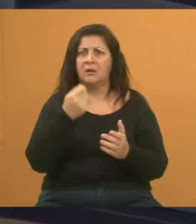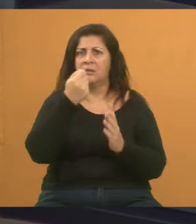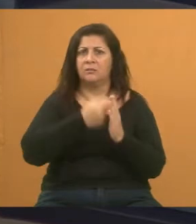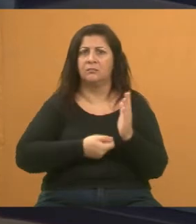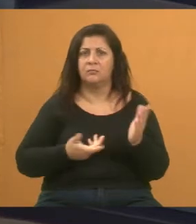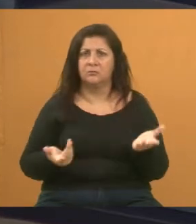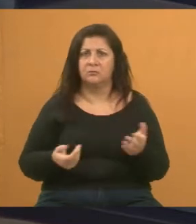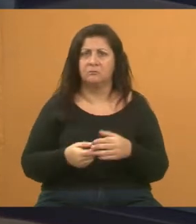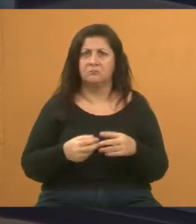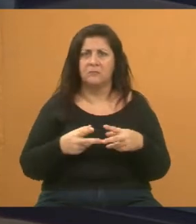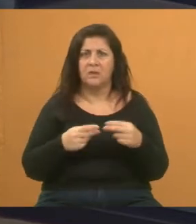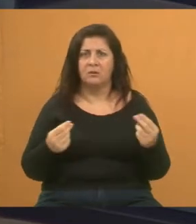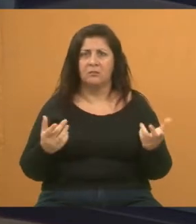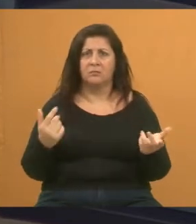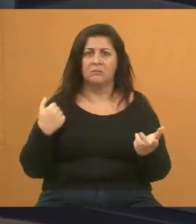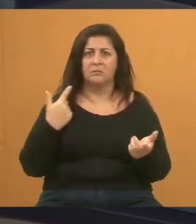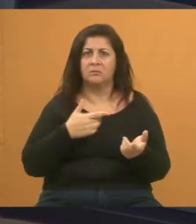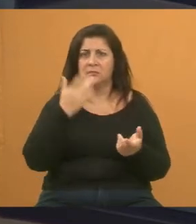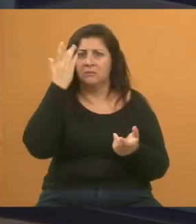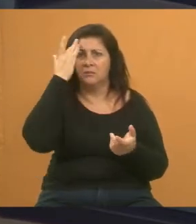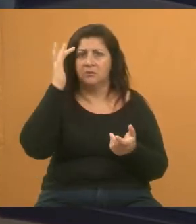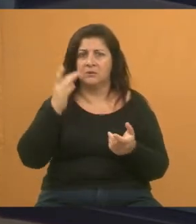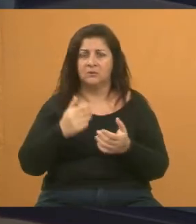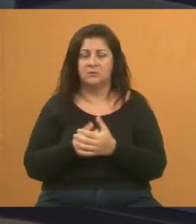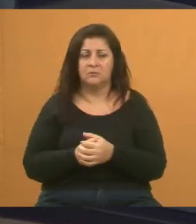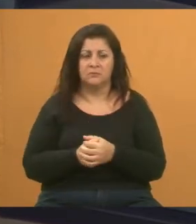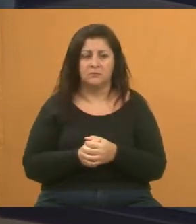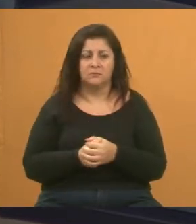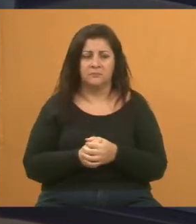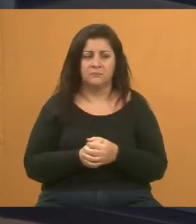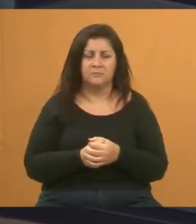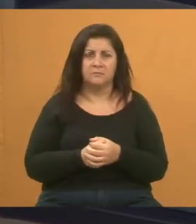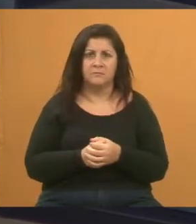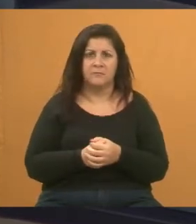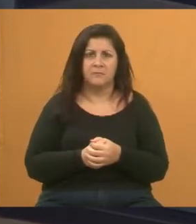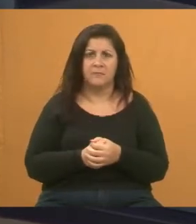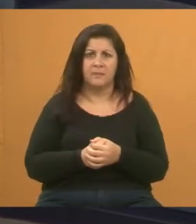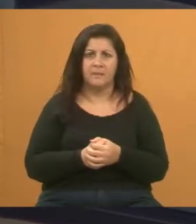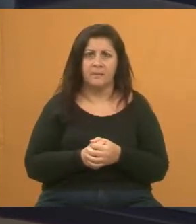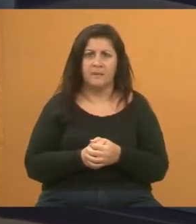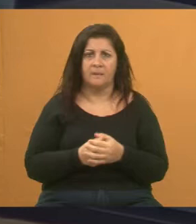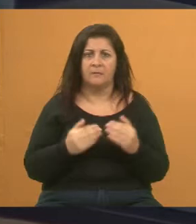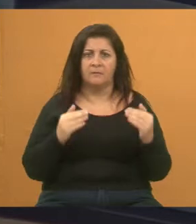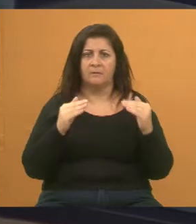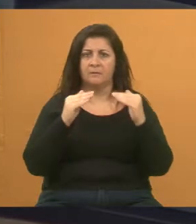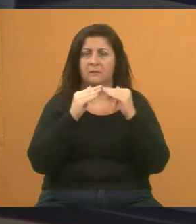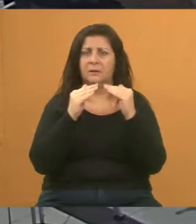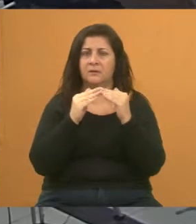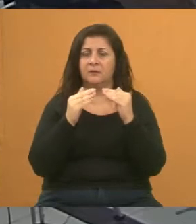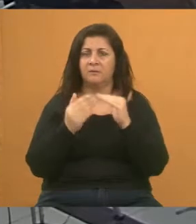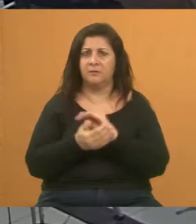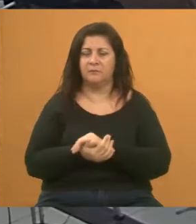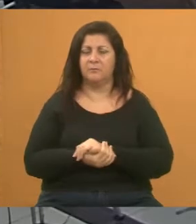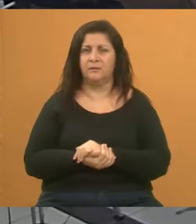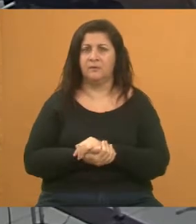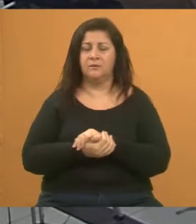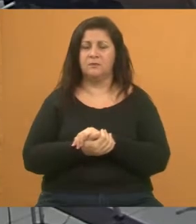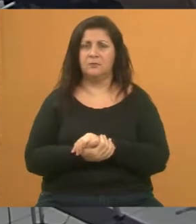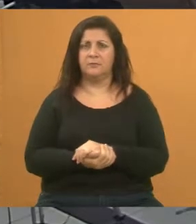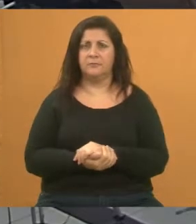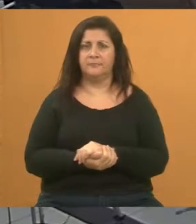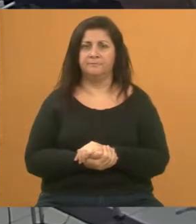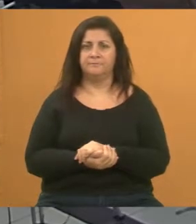Então são coisas assim que muitas vezes a gente não entende, muitas vezes sacrifica um e o outro continua, mas meu voto é favorável. Como